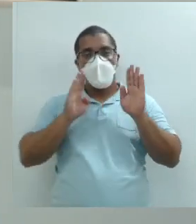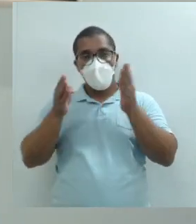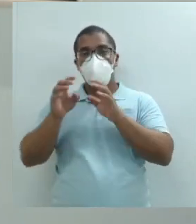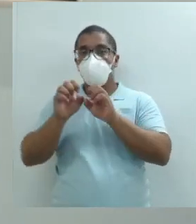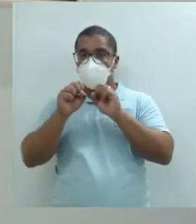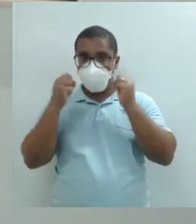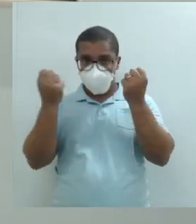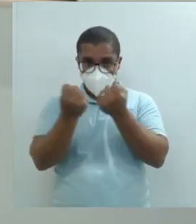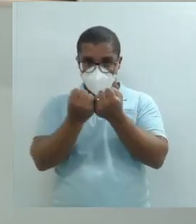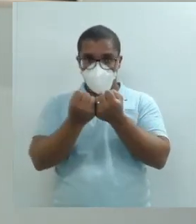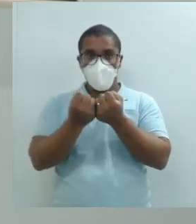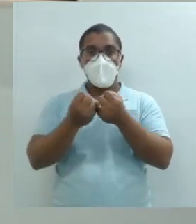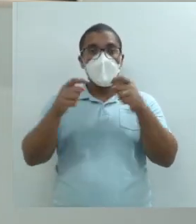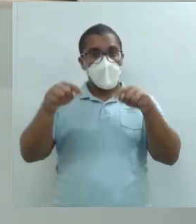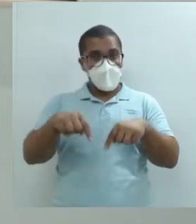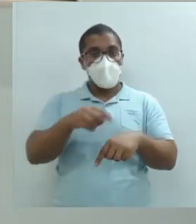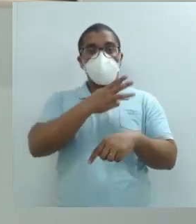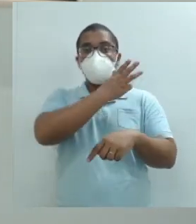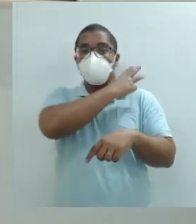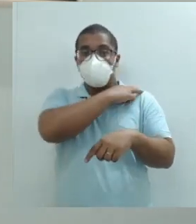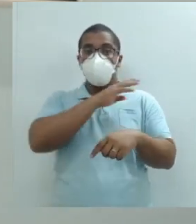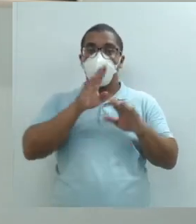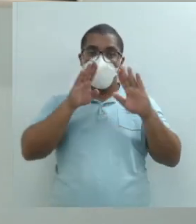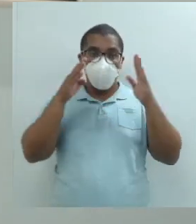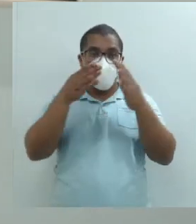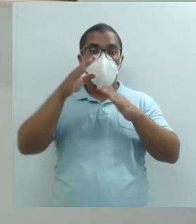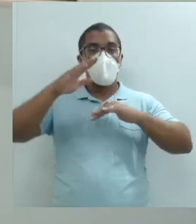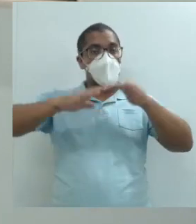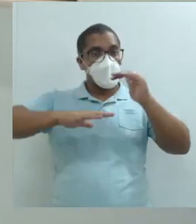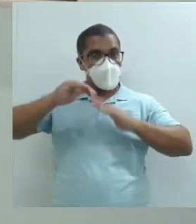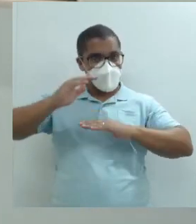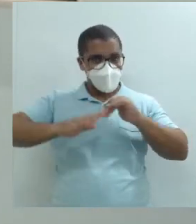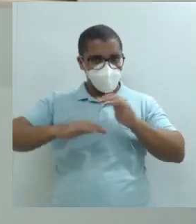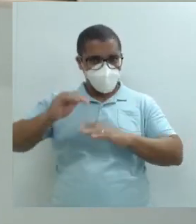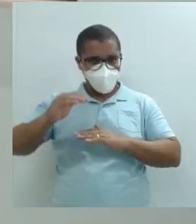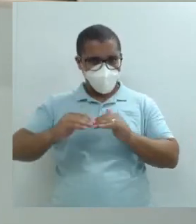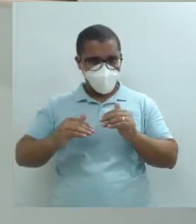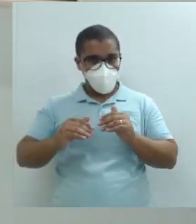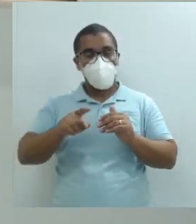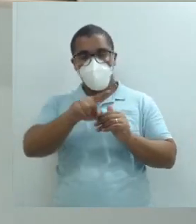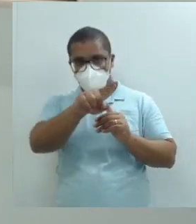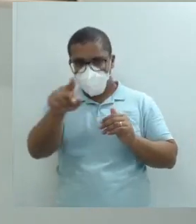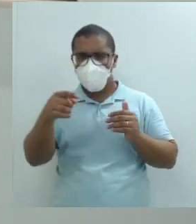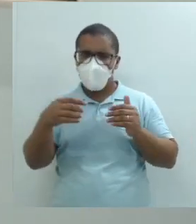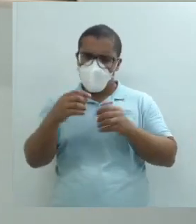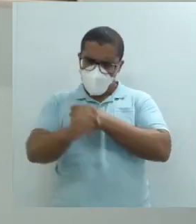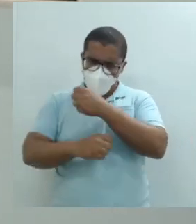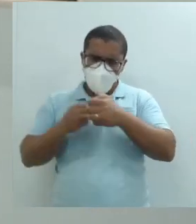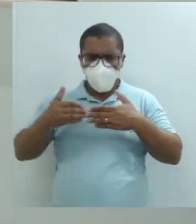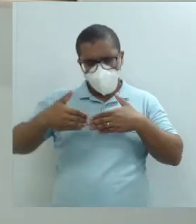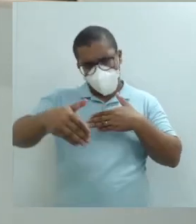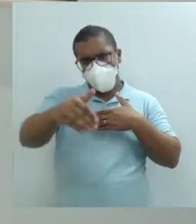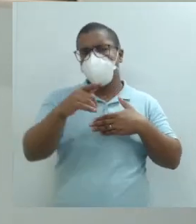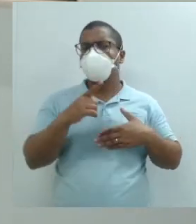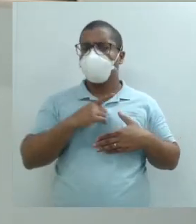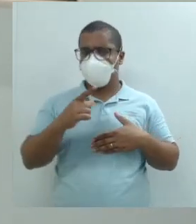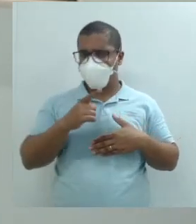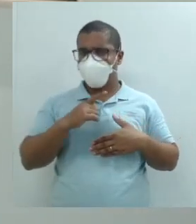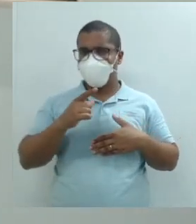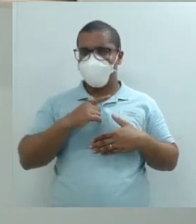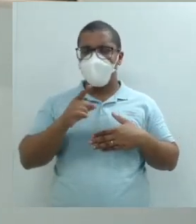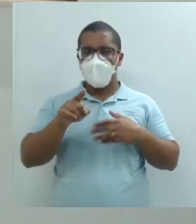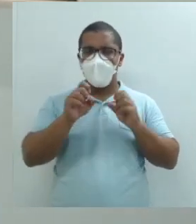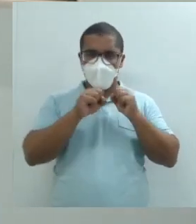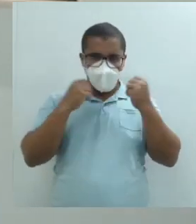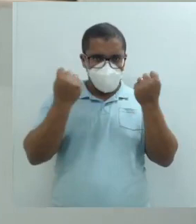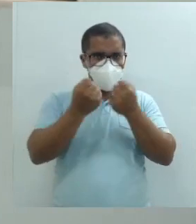aqui no terceiro a gente está trabalhando a dimensão profissional. Mas vocês vão ter ao longo desse ano também a dimensão social,